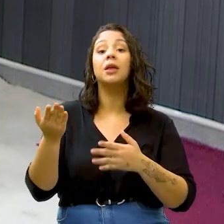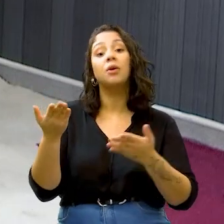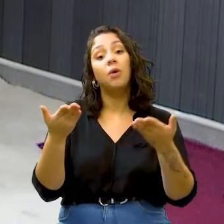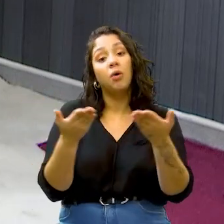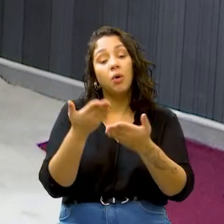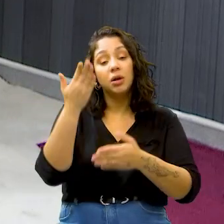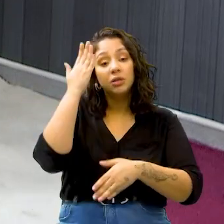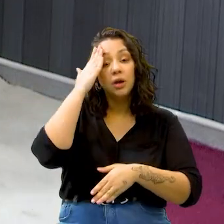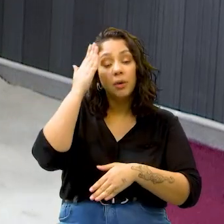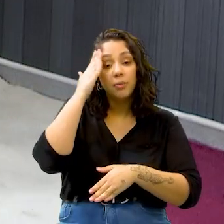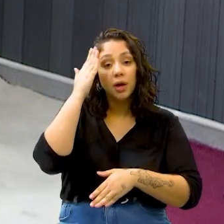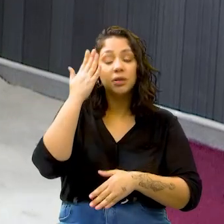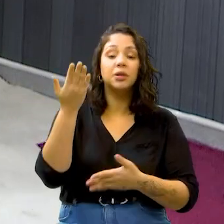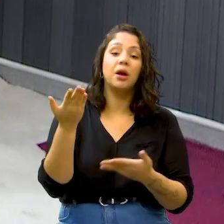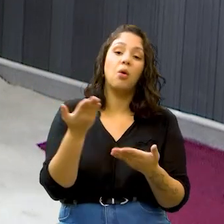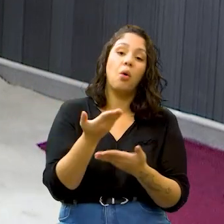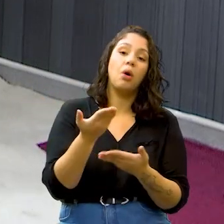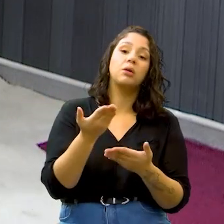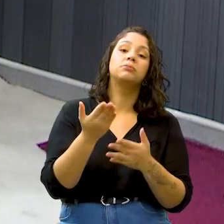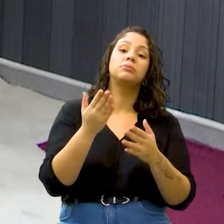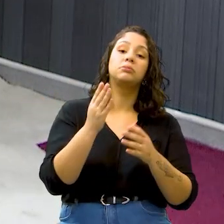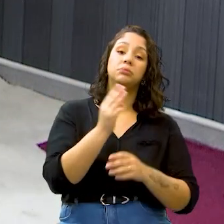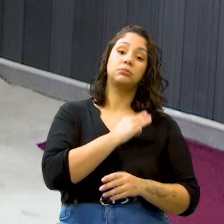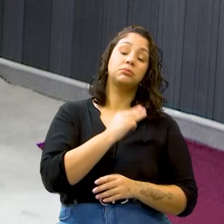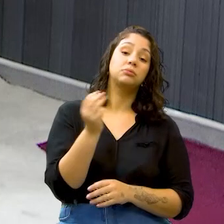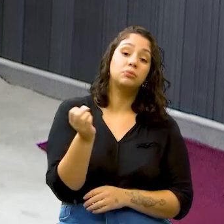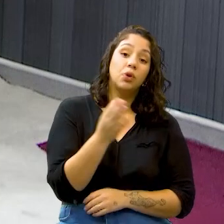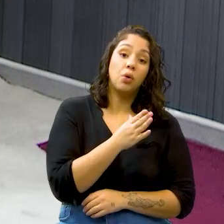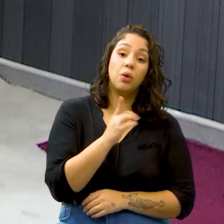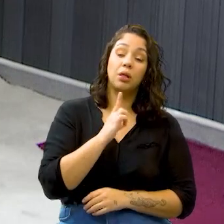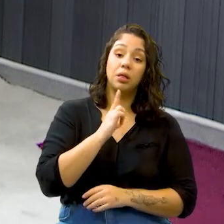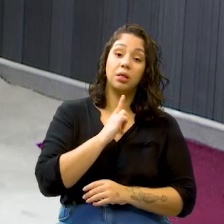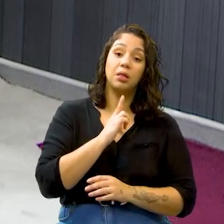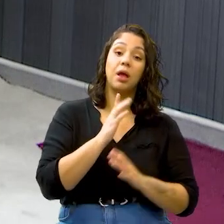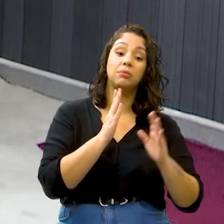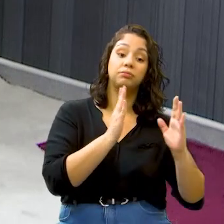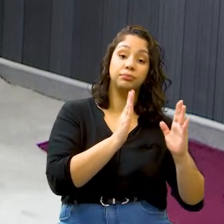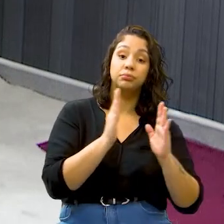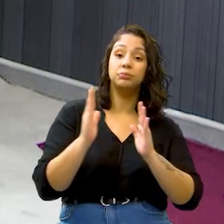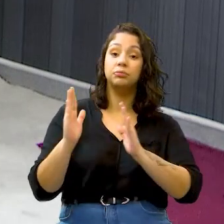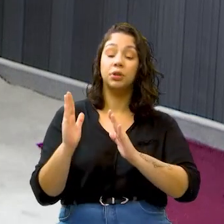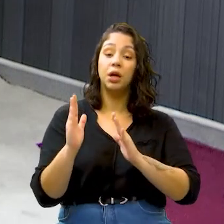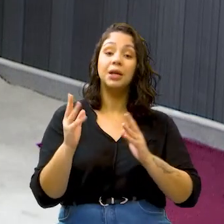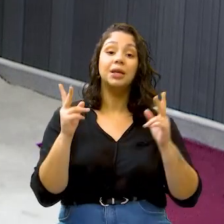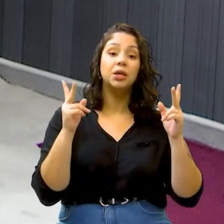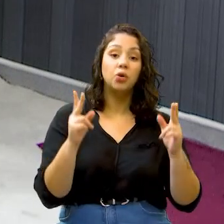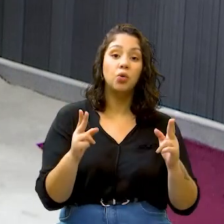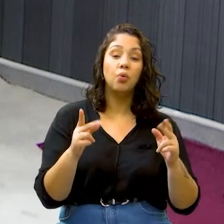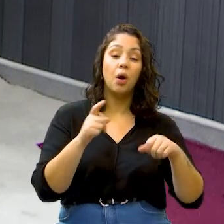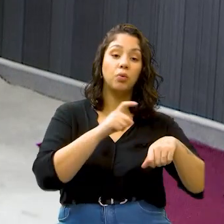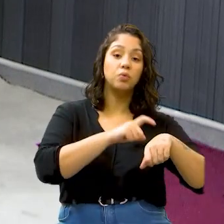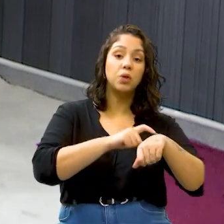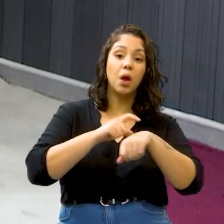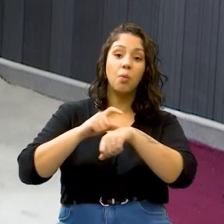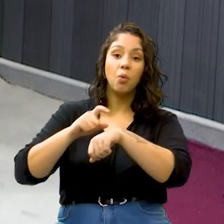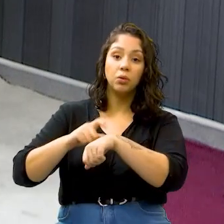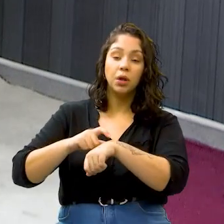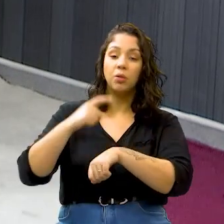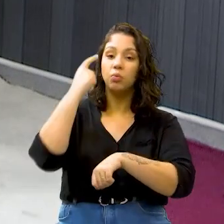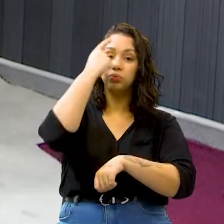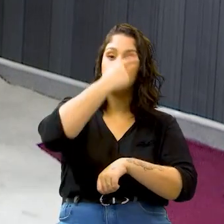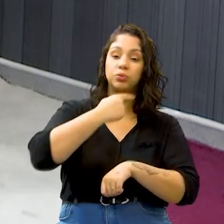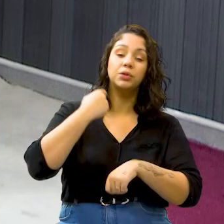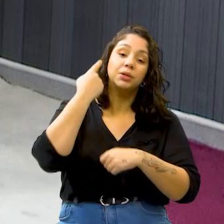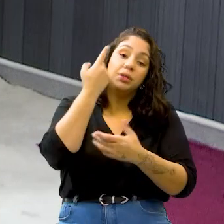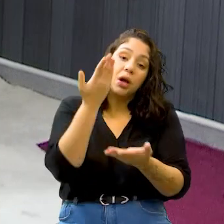considerando que o ensino médio tanto a ciência da natureza quantas ciências humanas em tese são oferecidas com o mesmo número de carga horária os